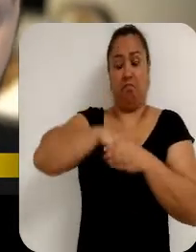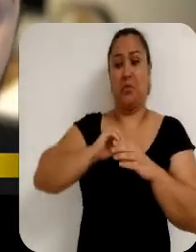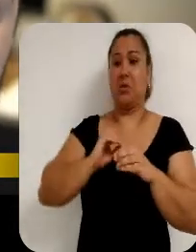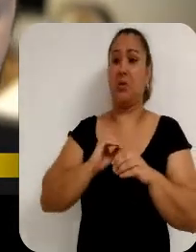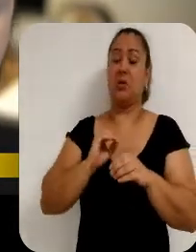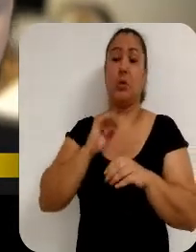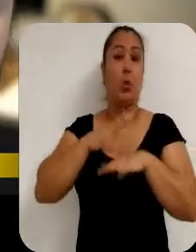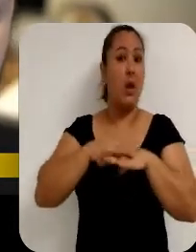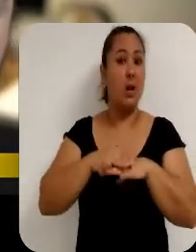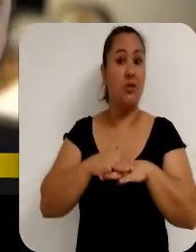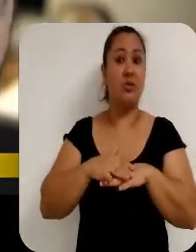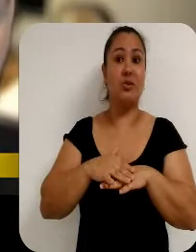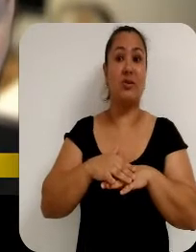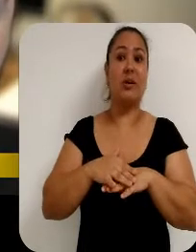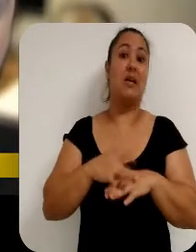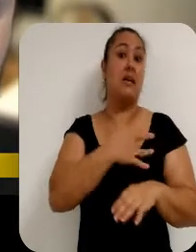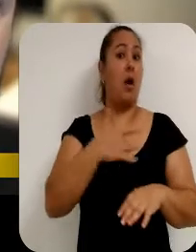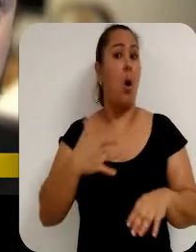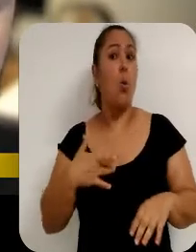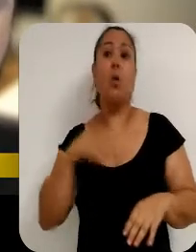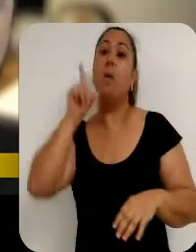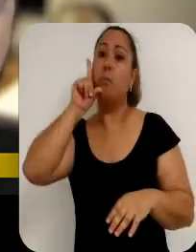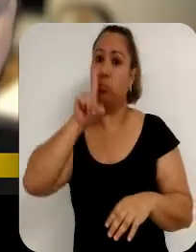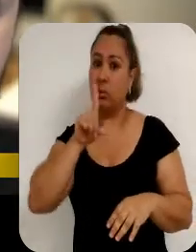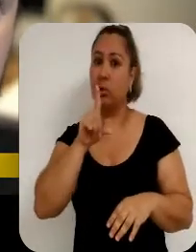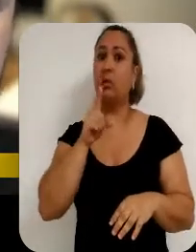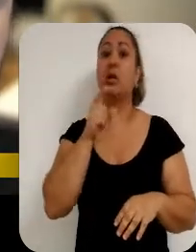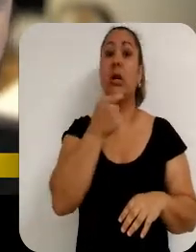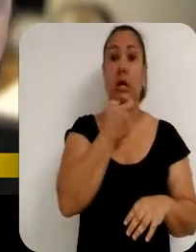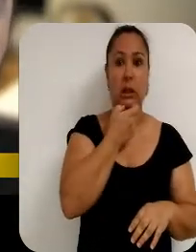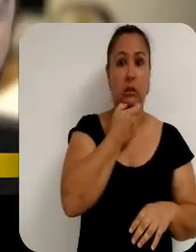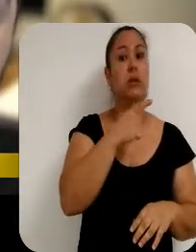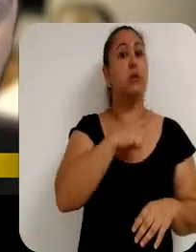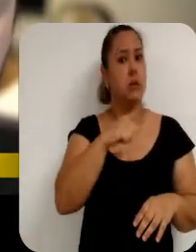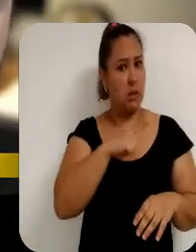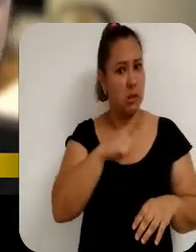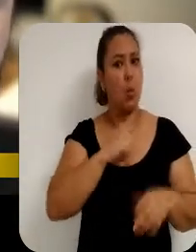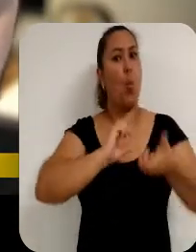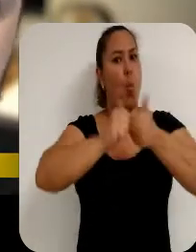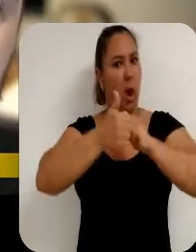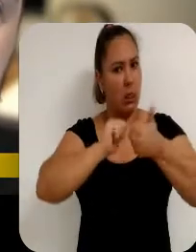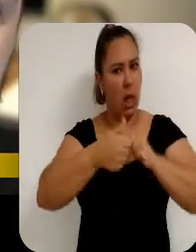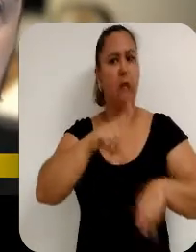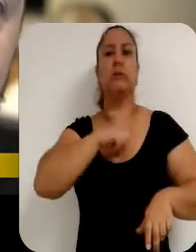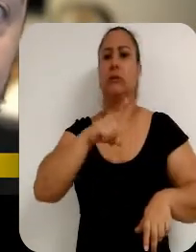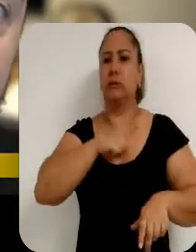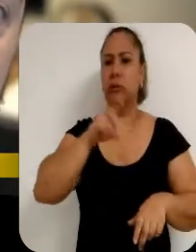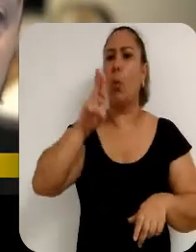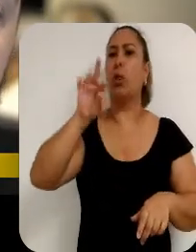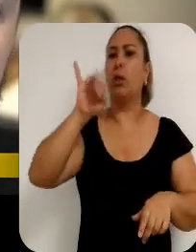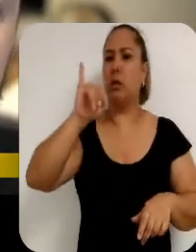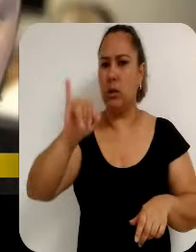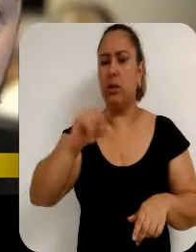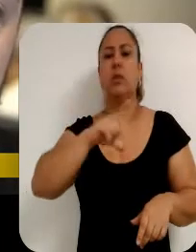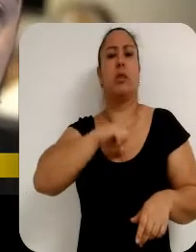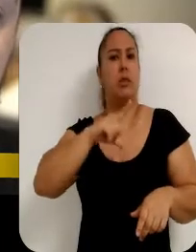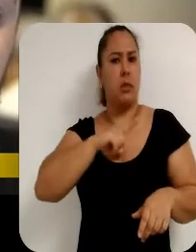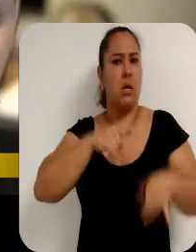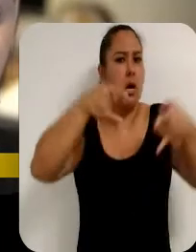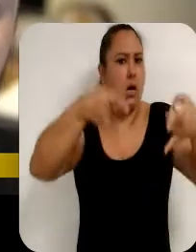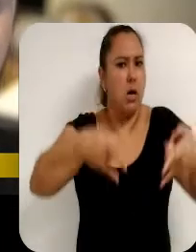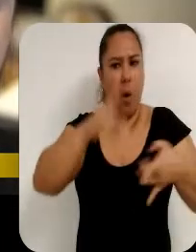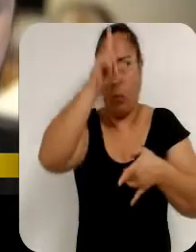de qualidade, as pessoas têm acesso a UTI, maca, pessoal para cuidar e uma série de outras coisas. Então eles ainda assumiram uma letalidade